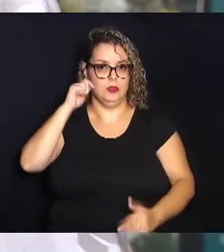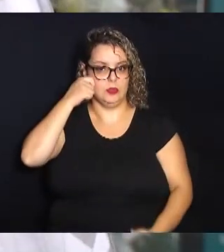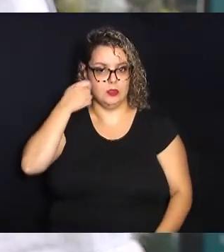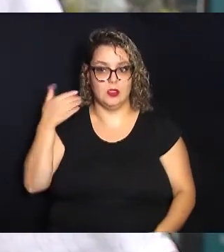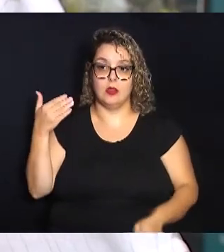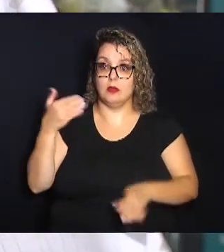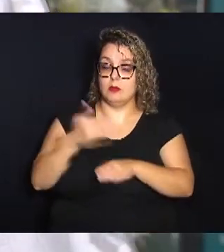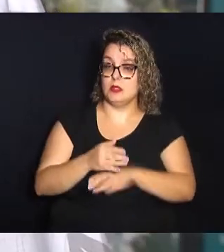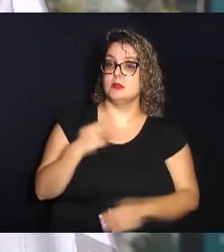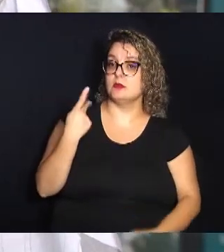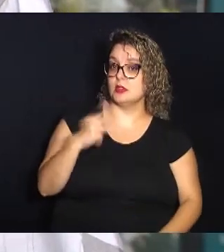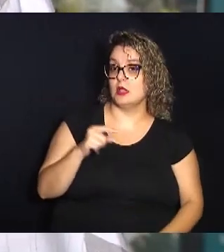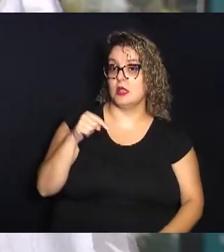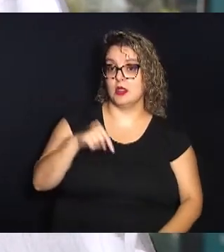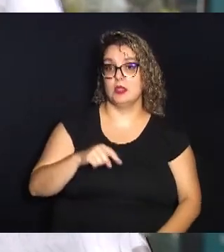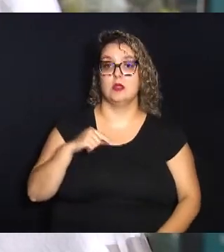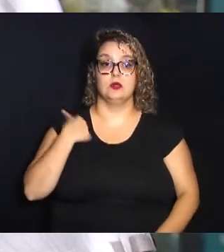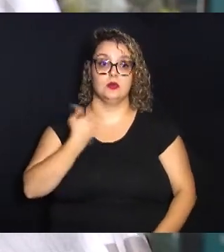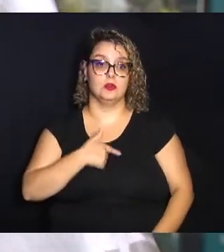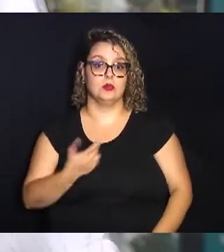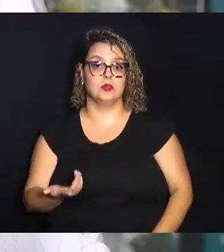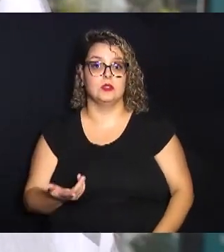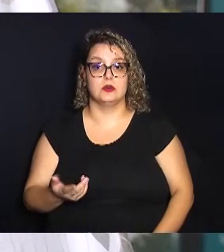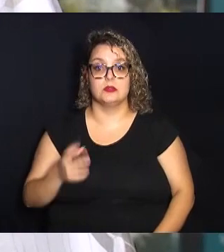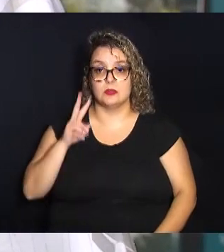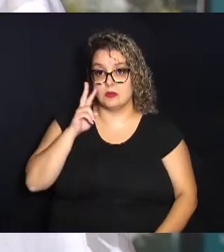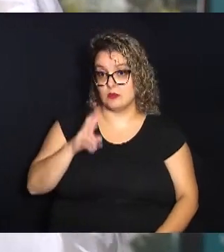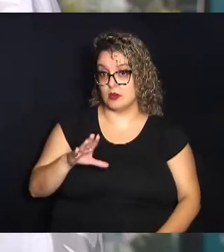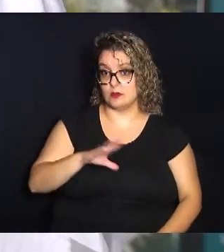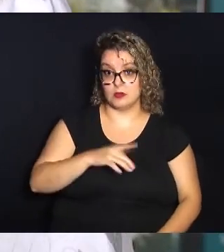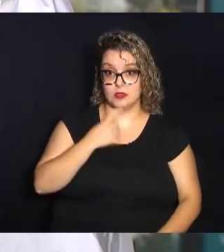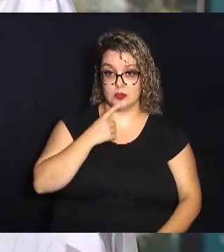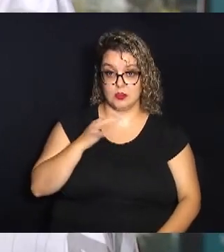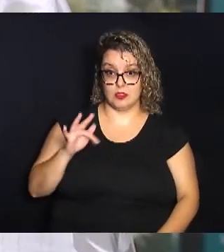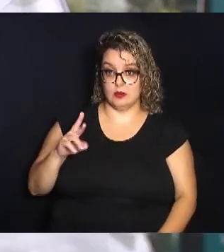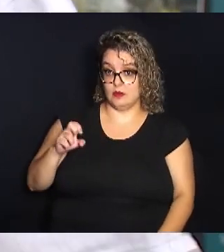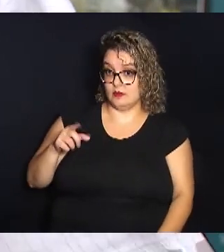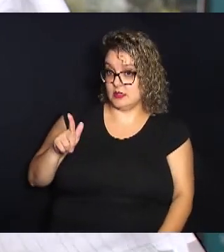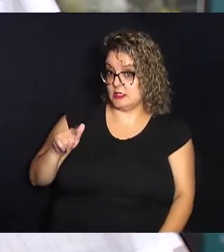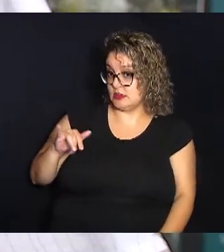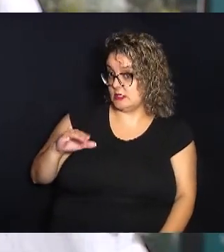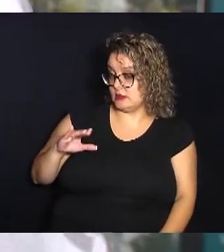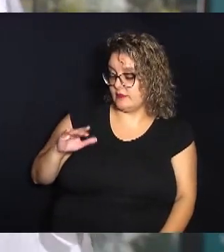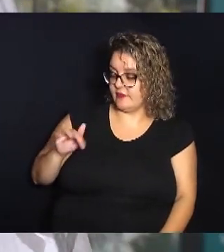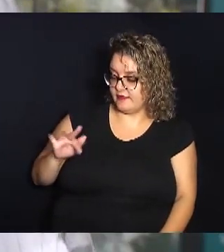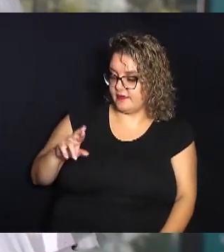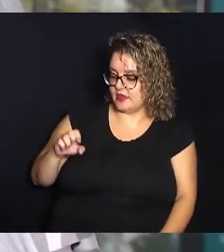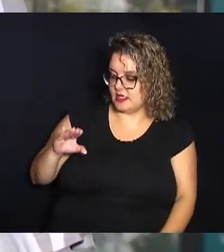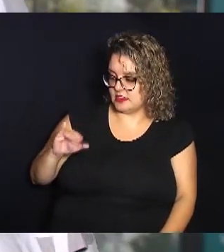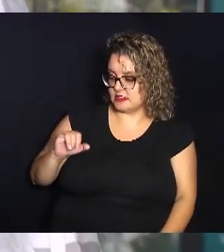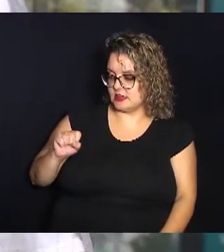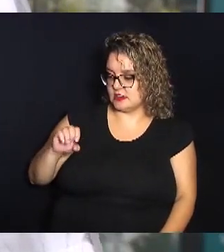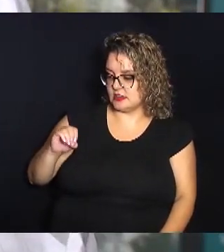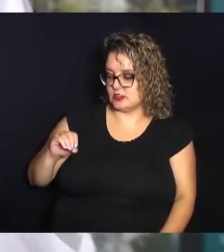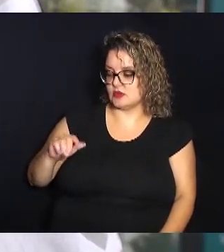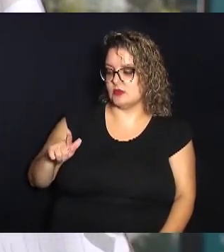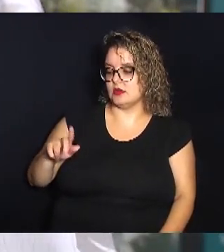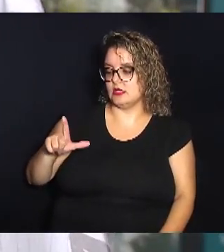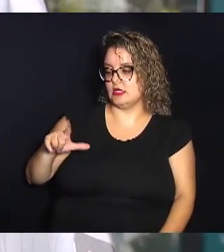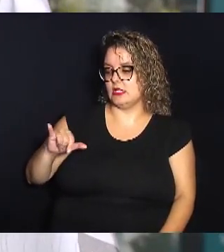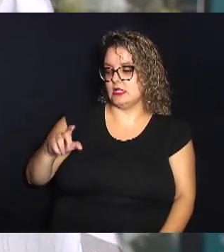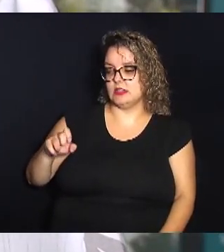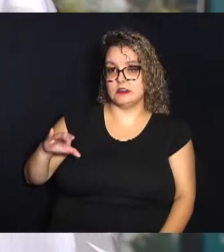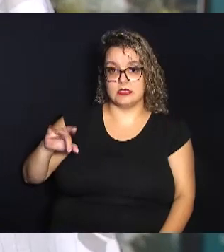do negro a participação dele né aqui quando nós pegarmos em Campina nós podemos falar de Francisco réo podemos falar de